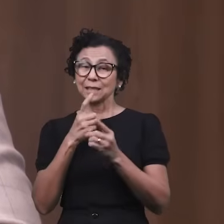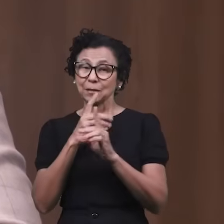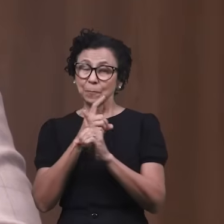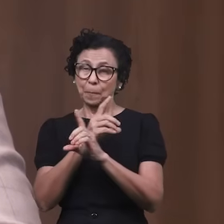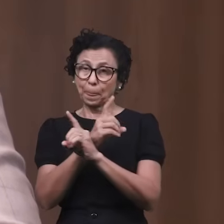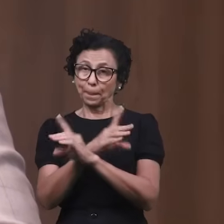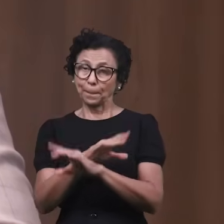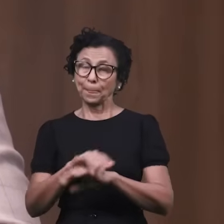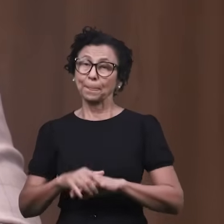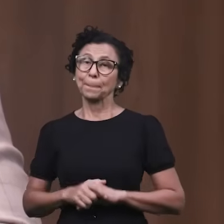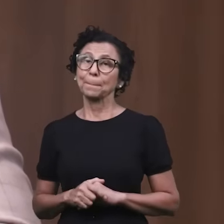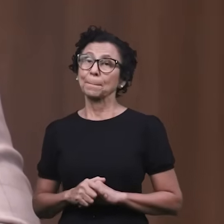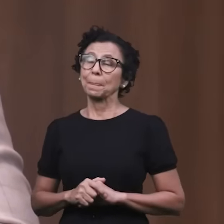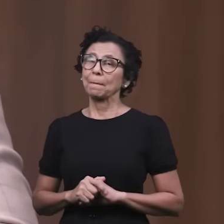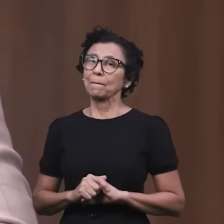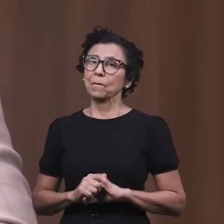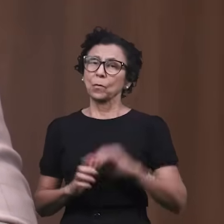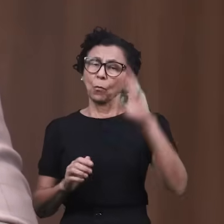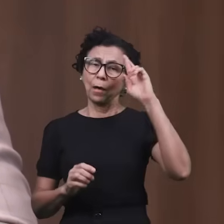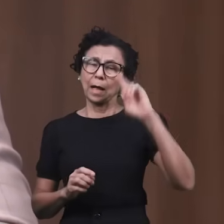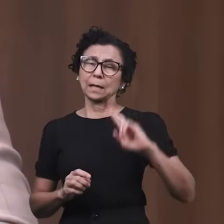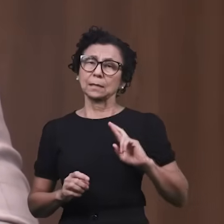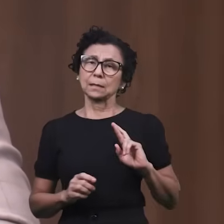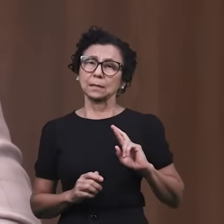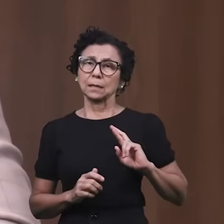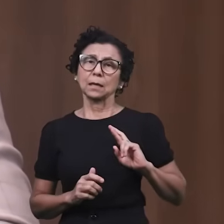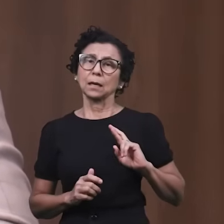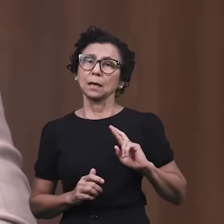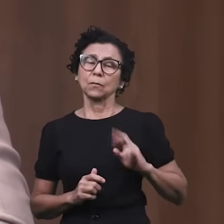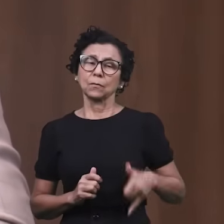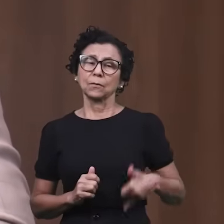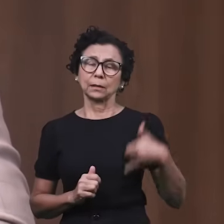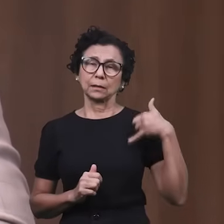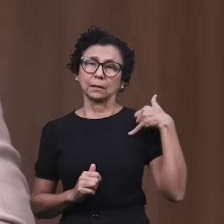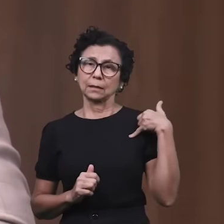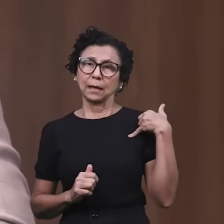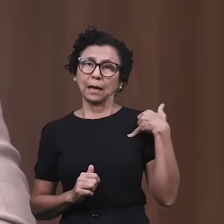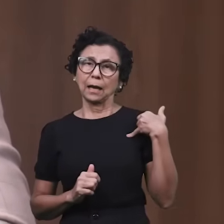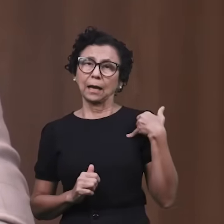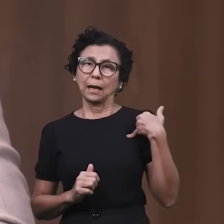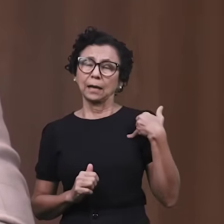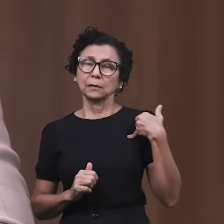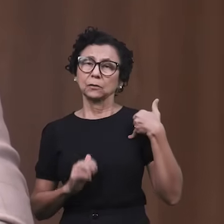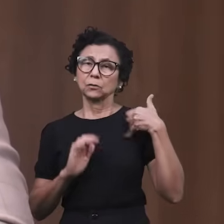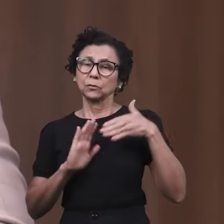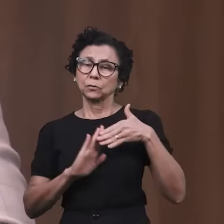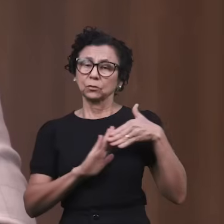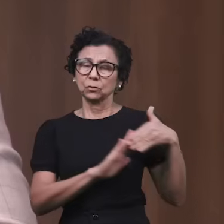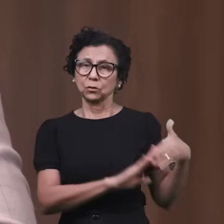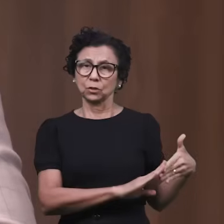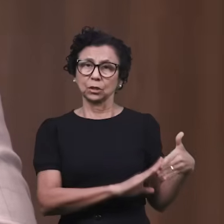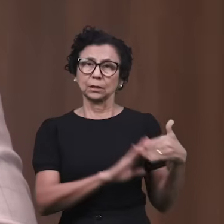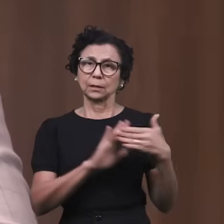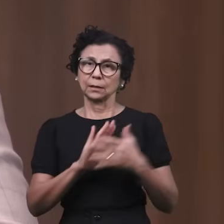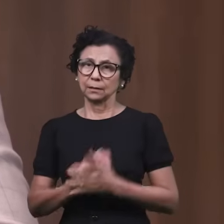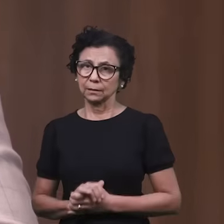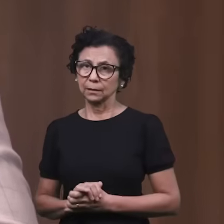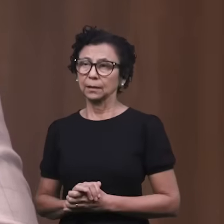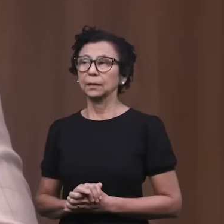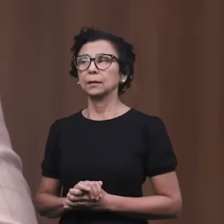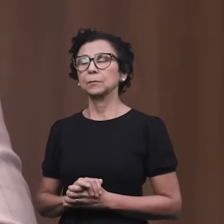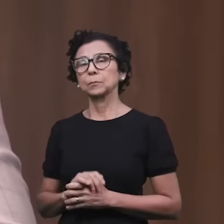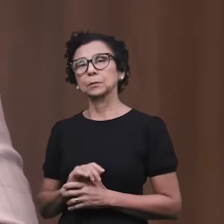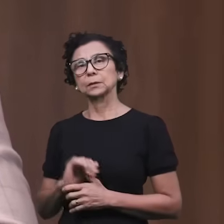minimizar aquilo que é do homem, aquilo que é erro, é entender e viver aquilo que